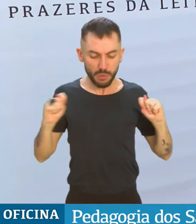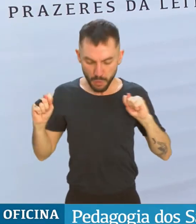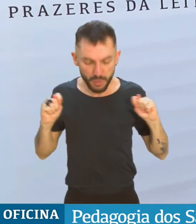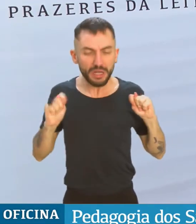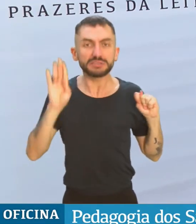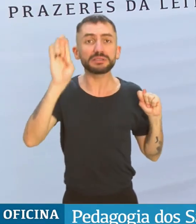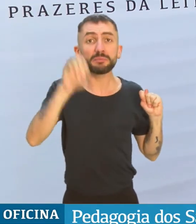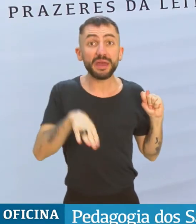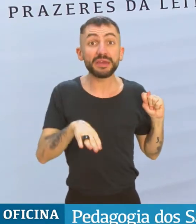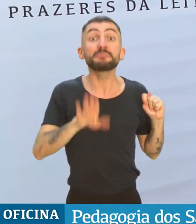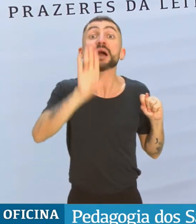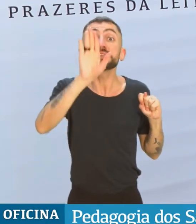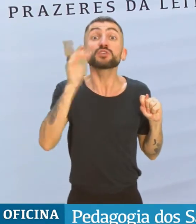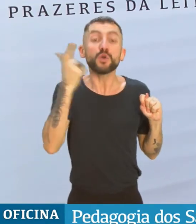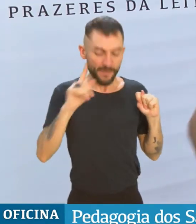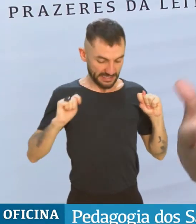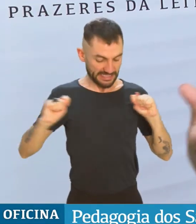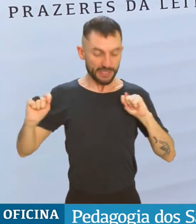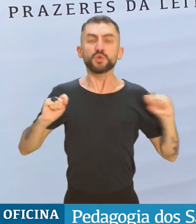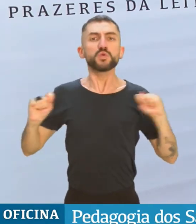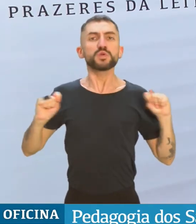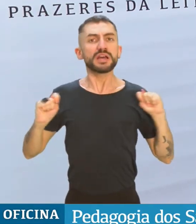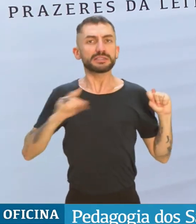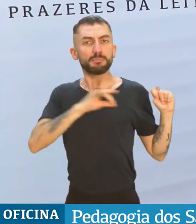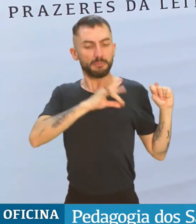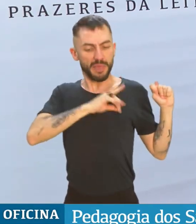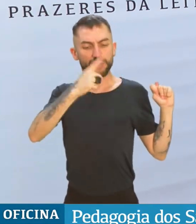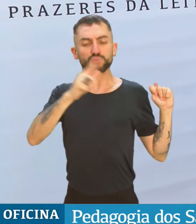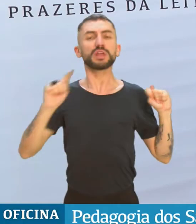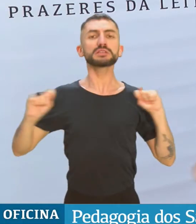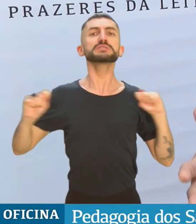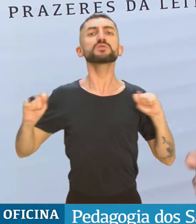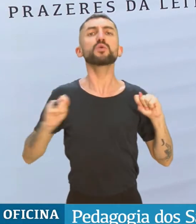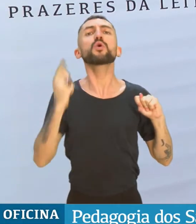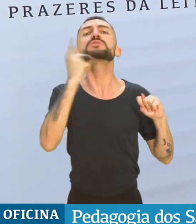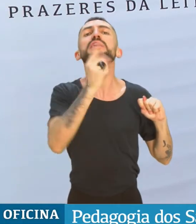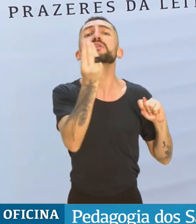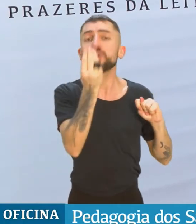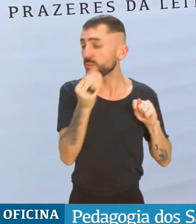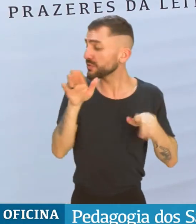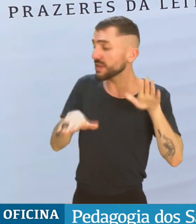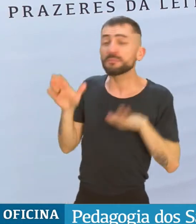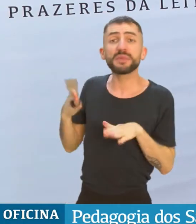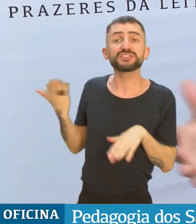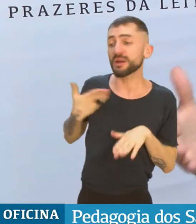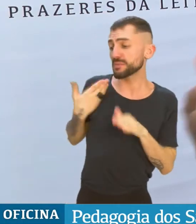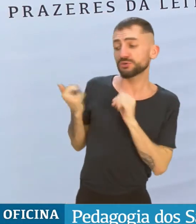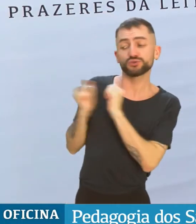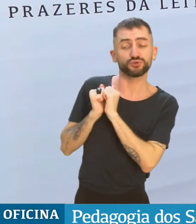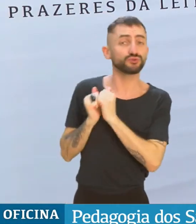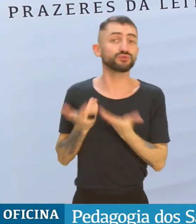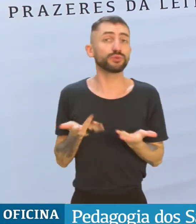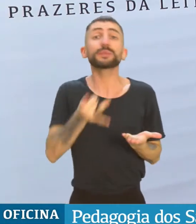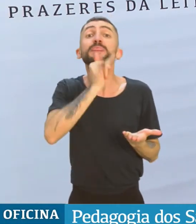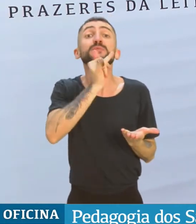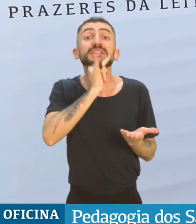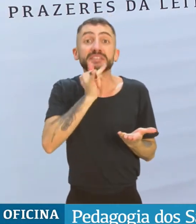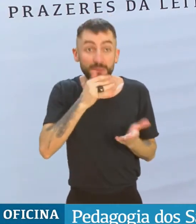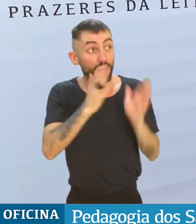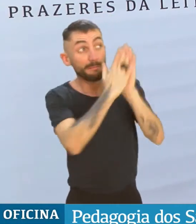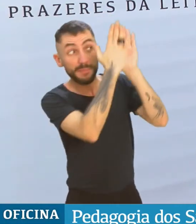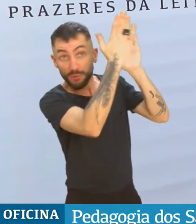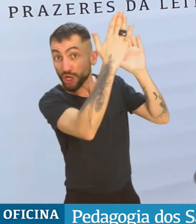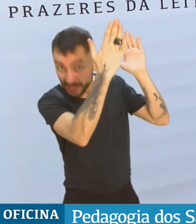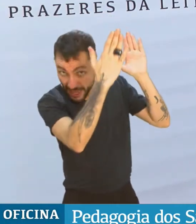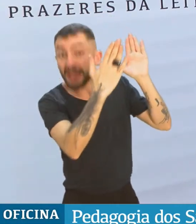construída com os seus pares, com os seus. Então, é numa biblioteca, vai fazer um sarau, chama esse público que frequenta,